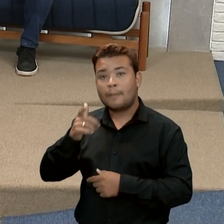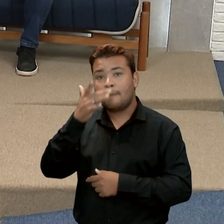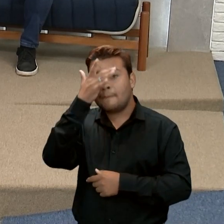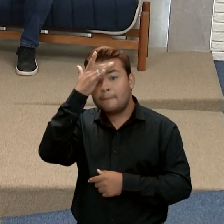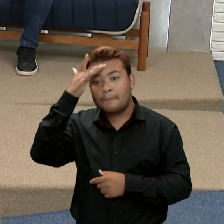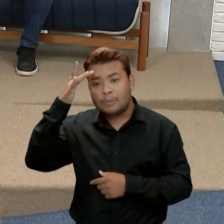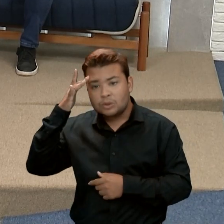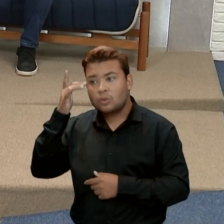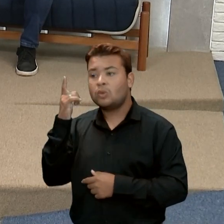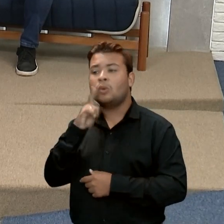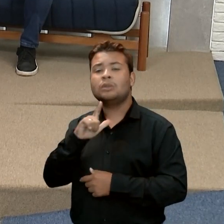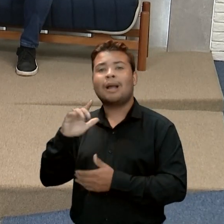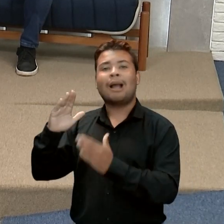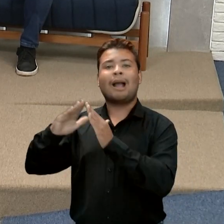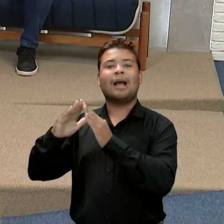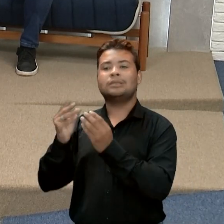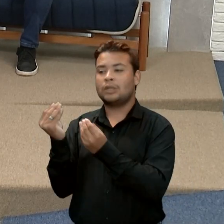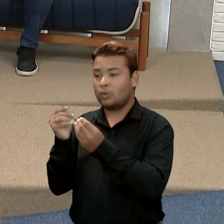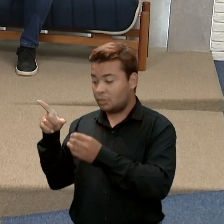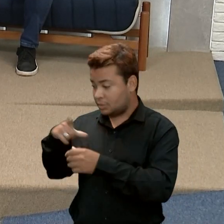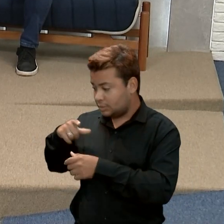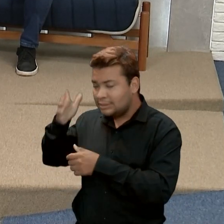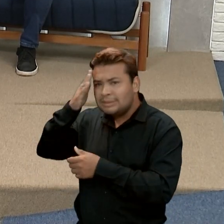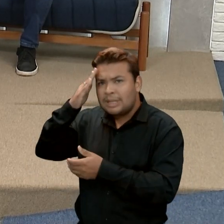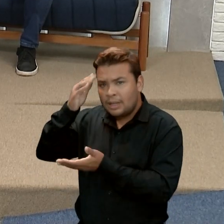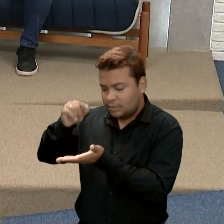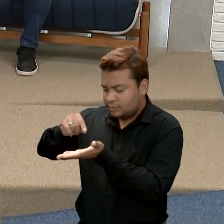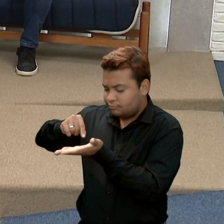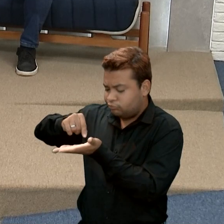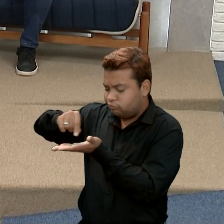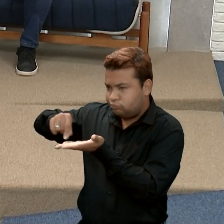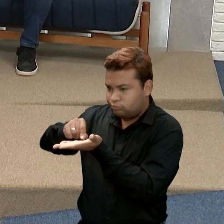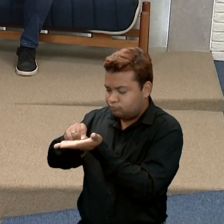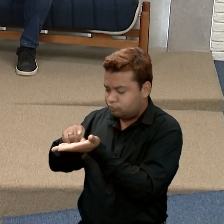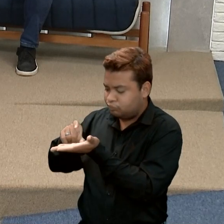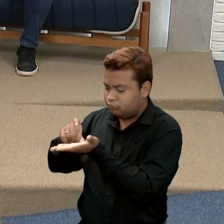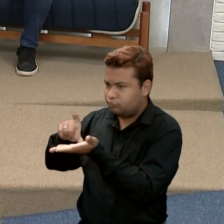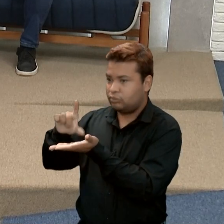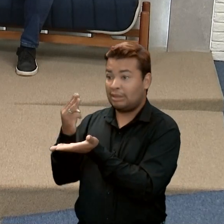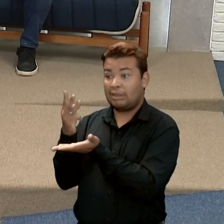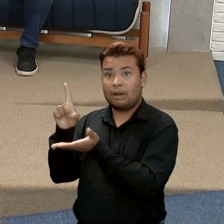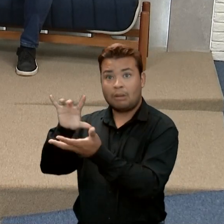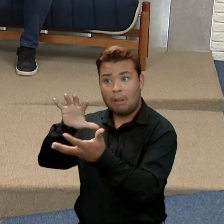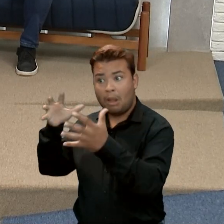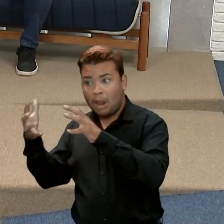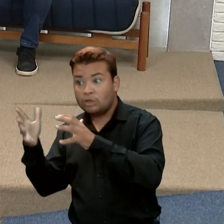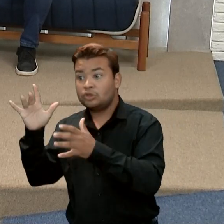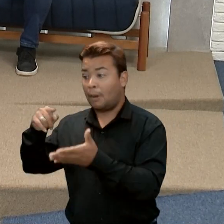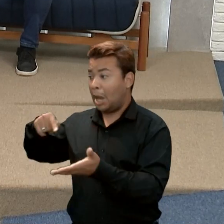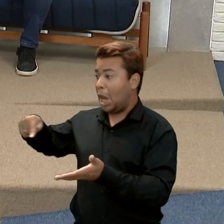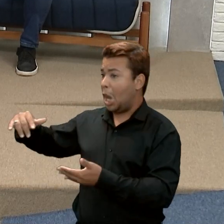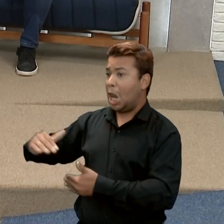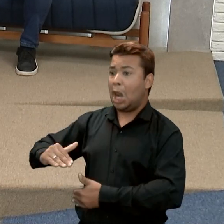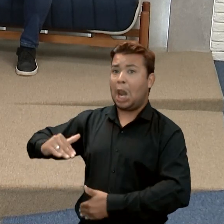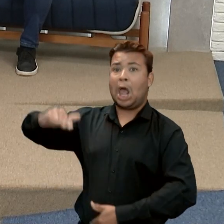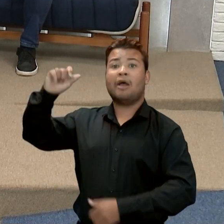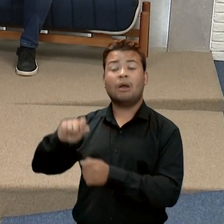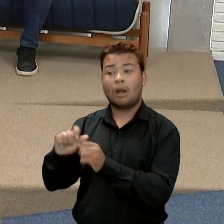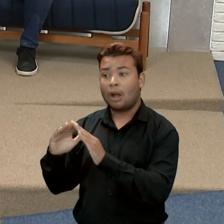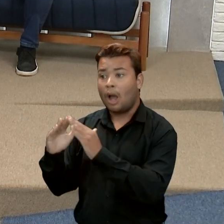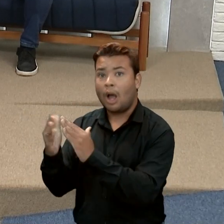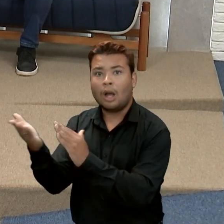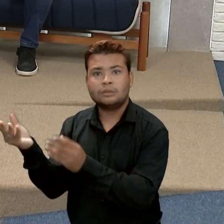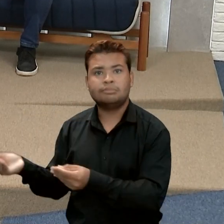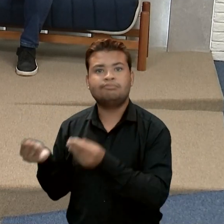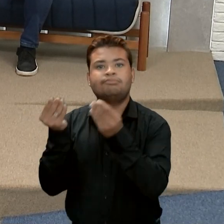impressão 3D. Casas sendo impressas por uma tecnologia 3D, já auxiliando tanto na construção civil e auxiliando também